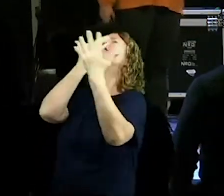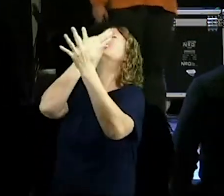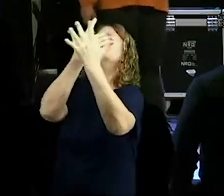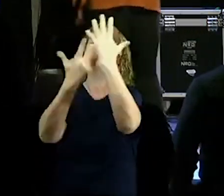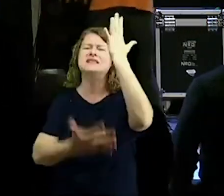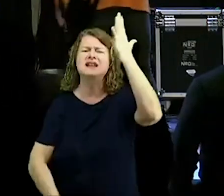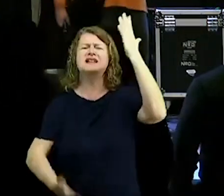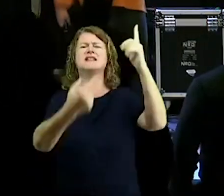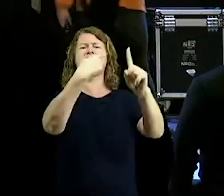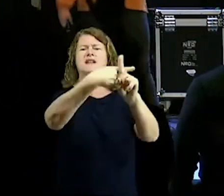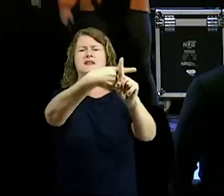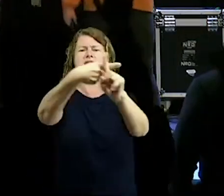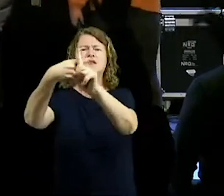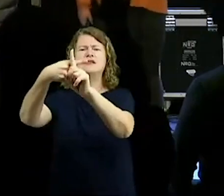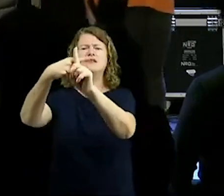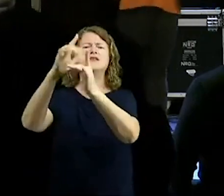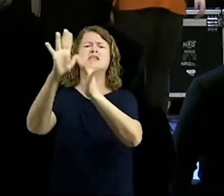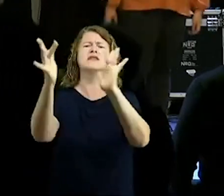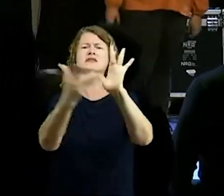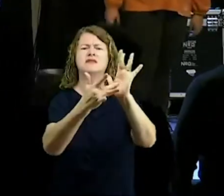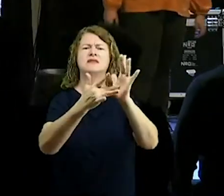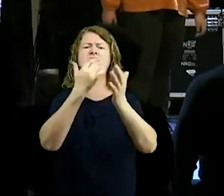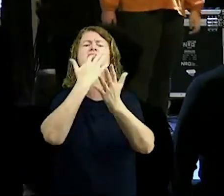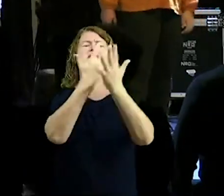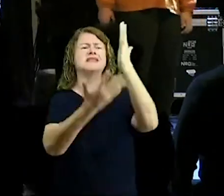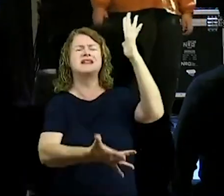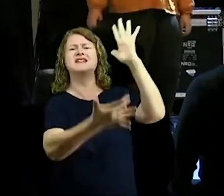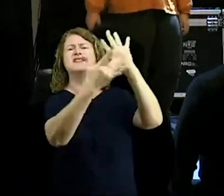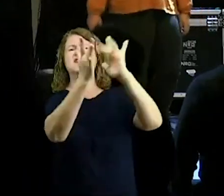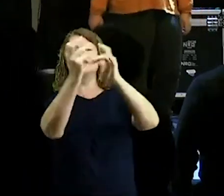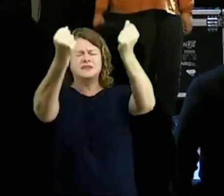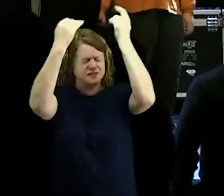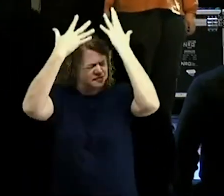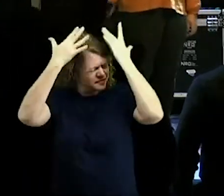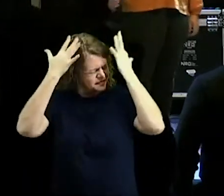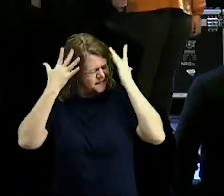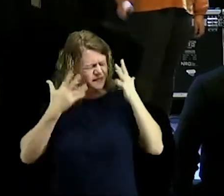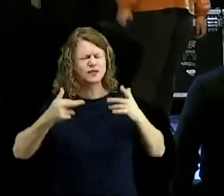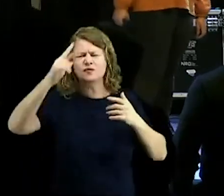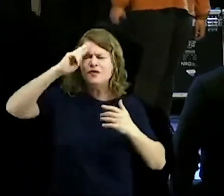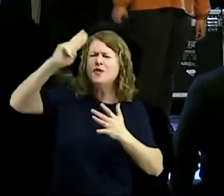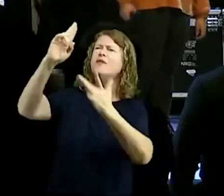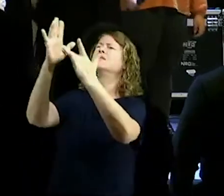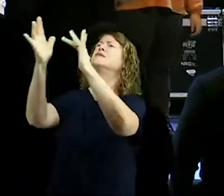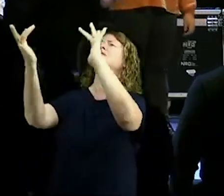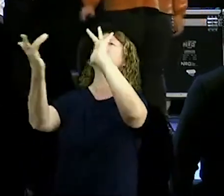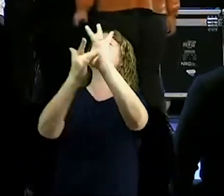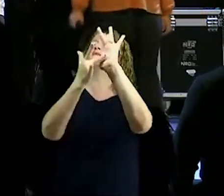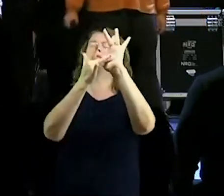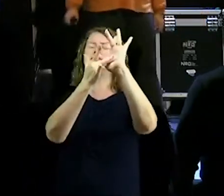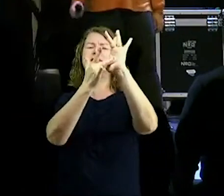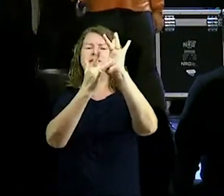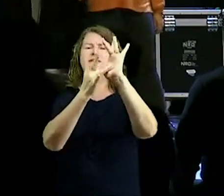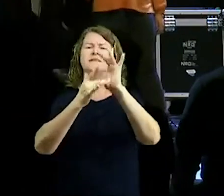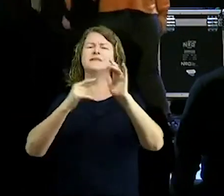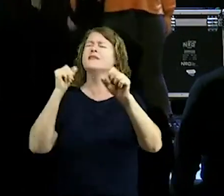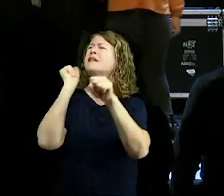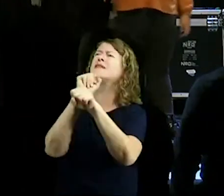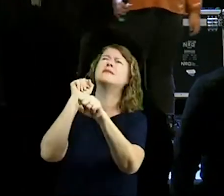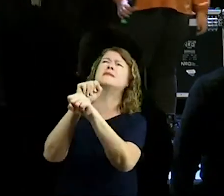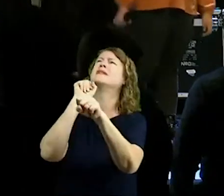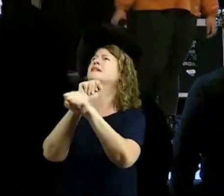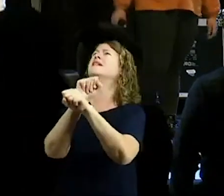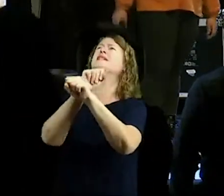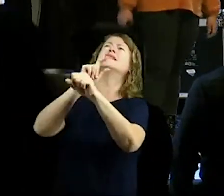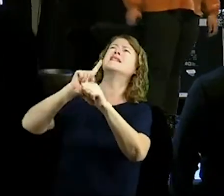sangue da cruz. Nós nos cobrimos e nos revestimos do Senhor Jesus. Esperamos,